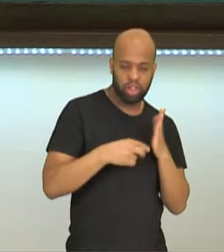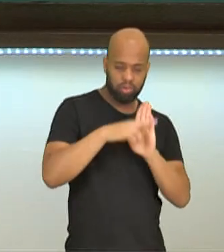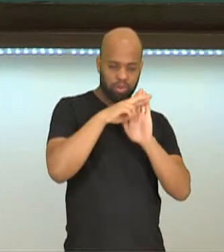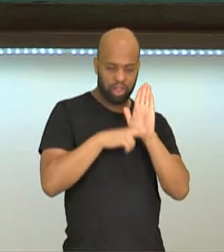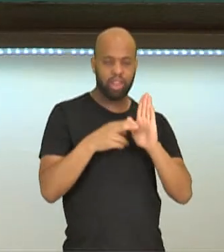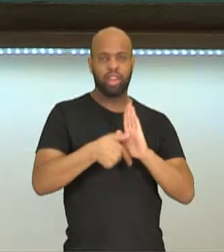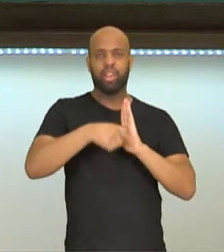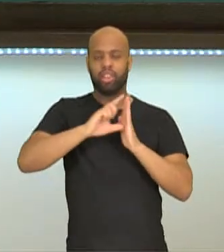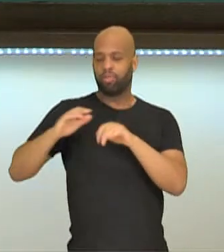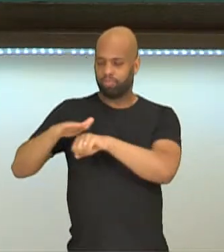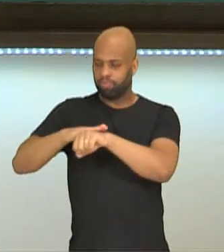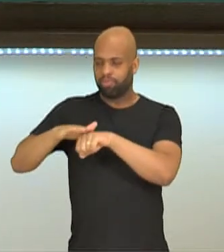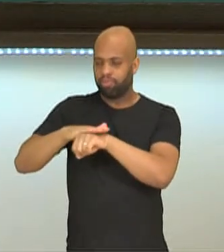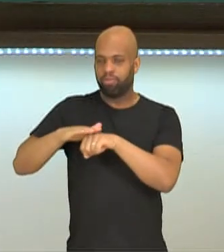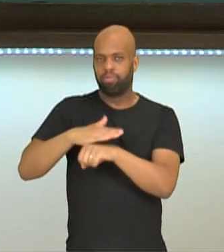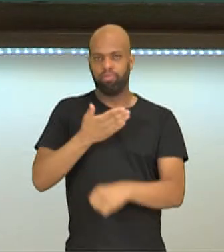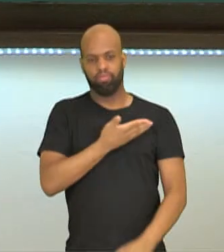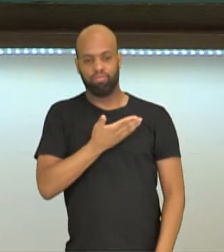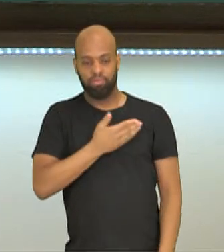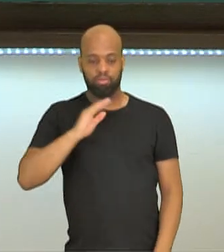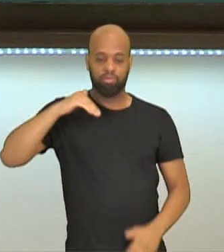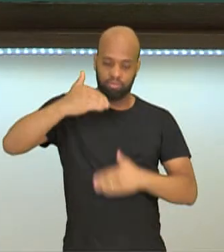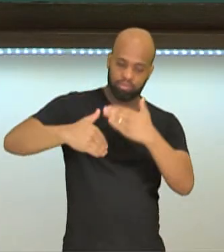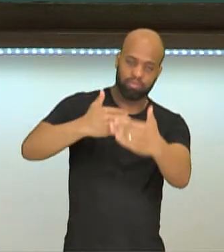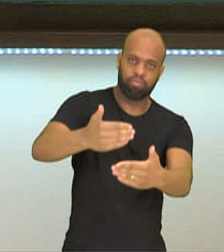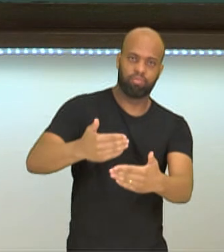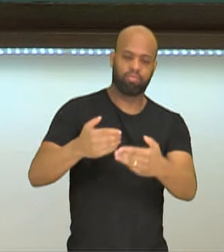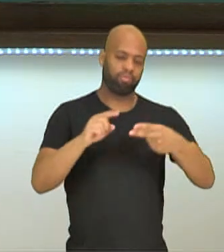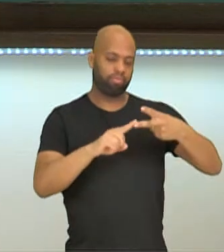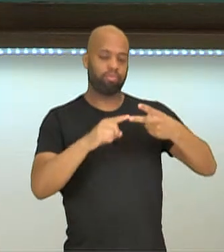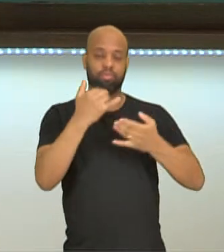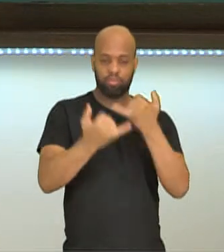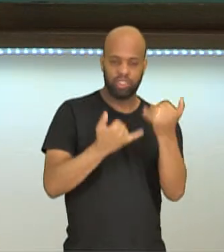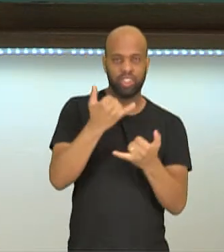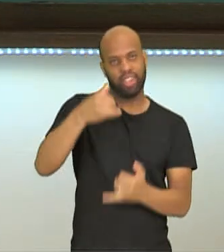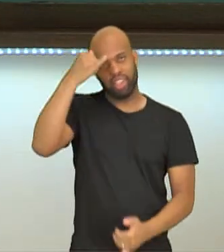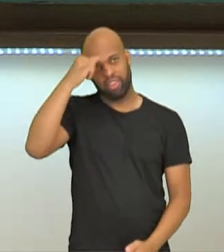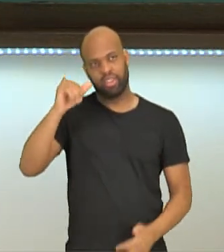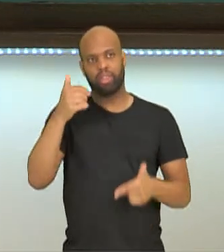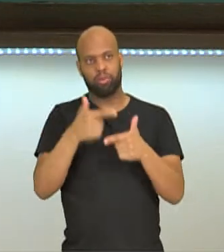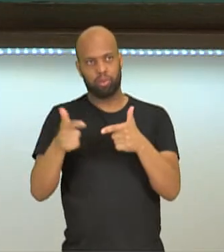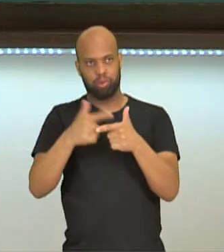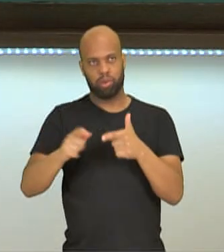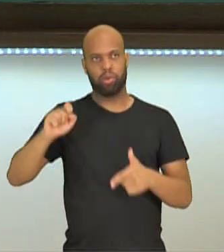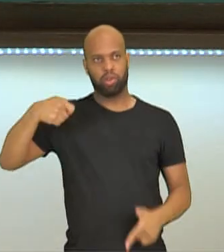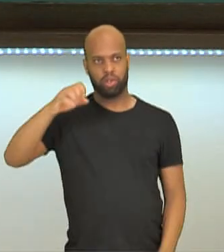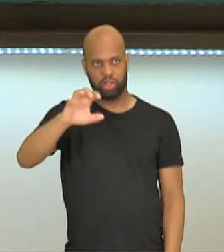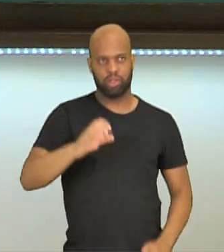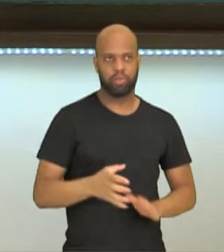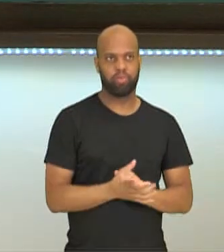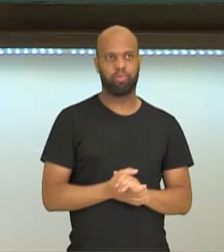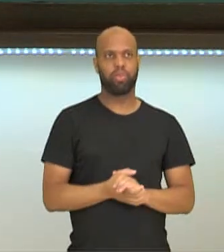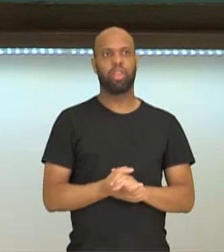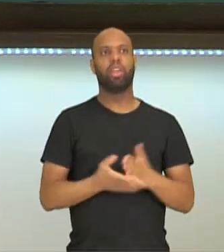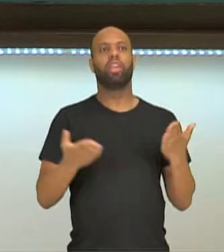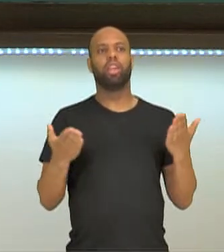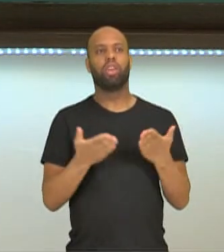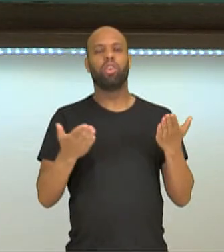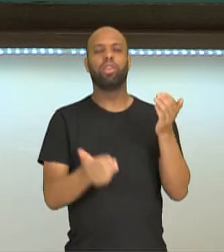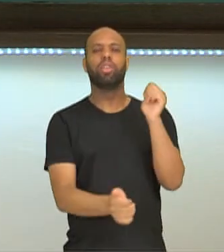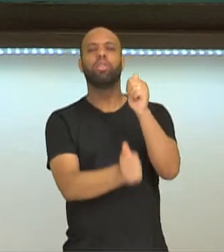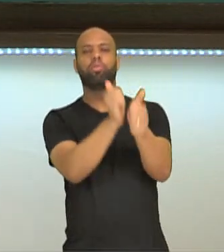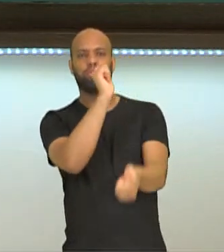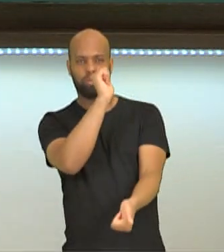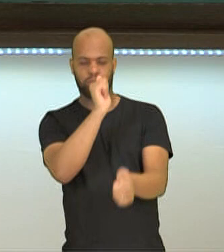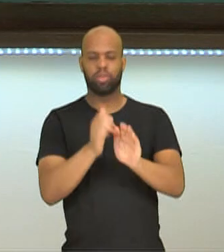colegas, para que depois, ao desenvolver do jogo, não tenham problemas relacionados a isso. E o esporte,